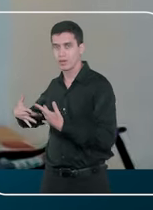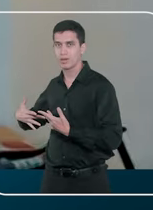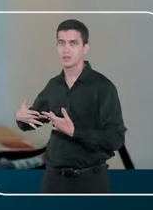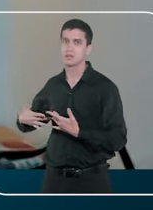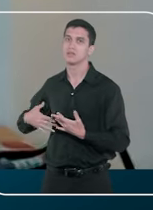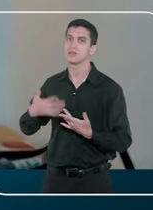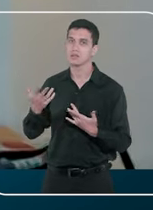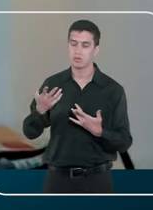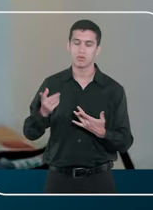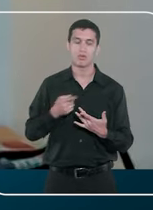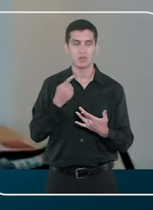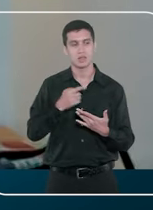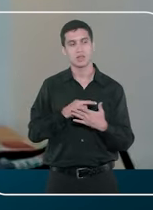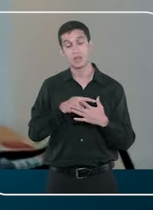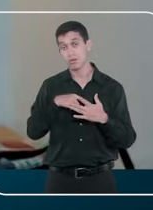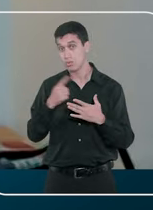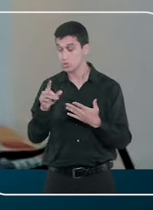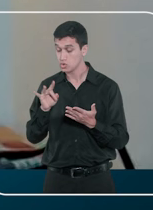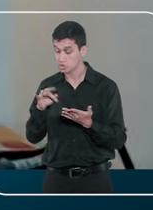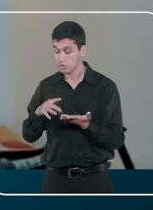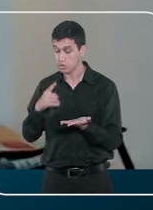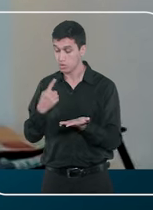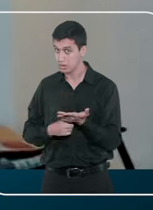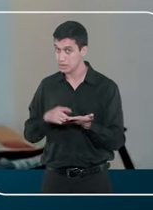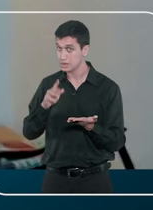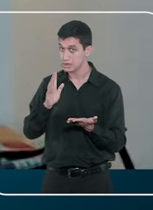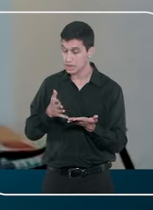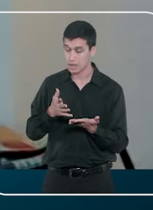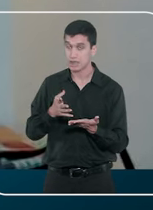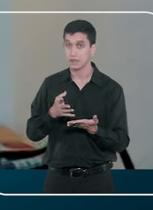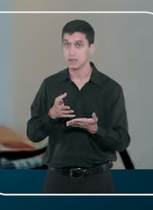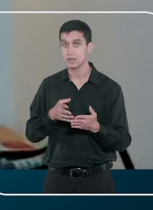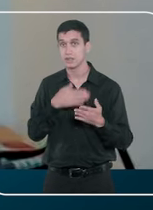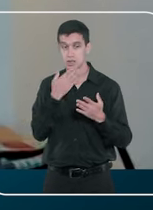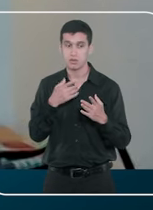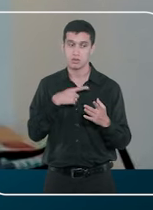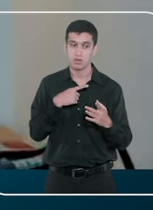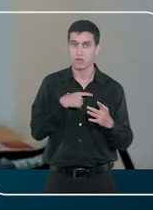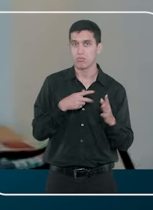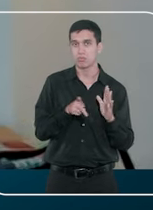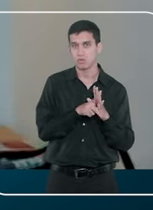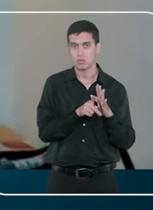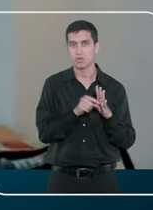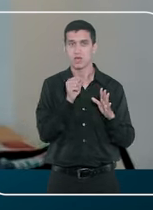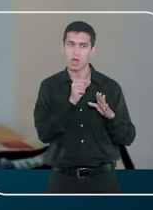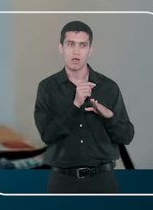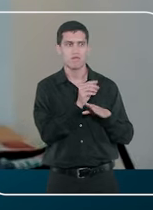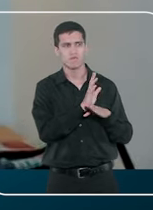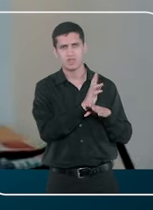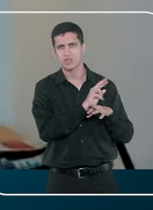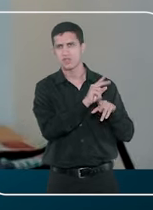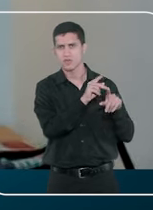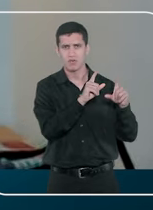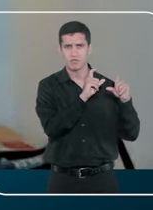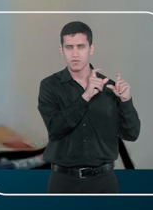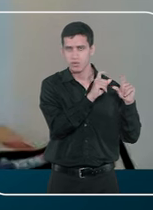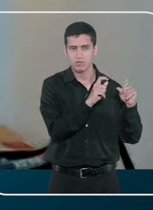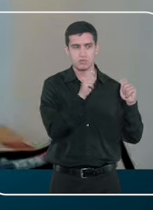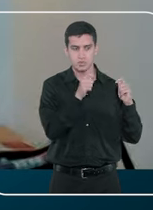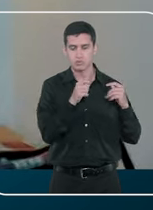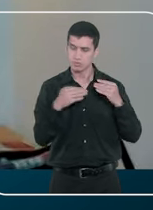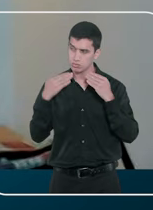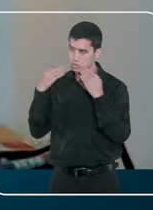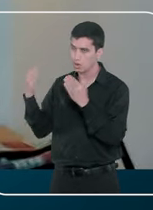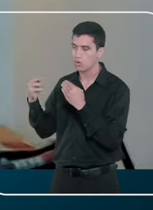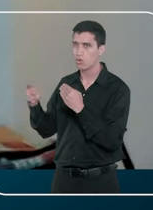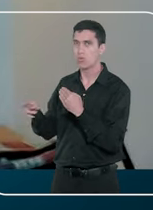duplo registro, seja registro em mídia, igualmente o registro por escrito, com disponibilização de todos esses atos, inclusive a parte da